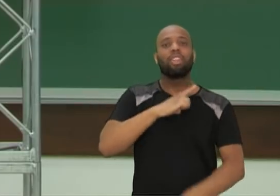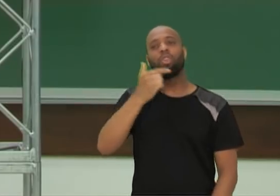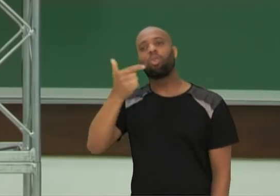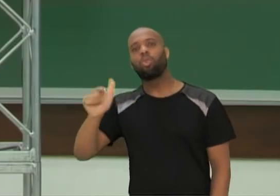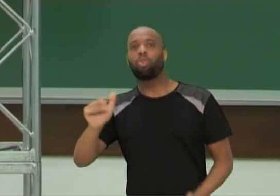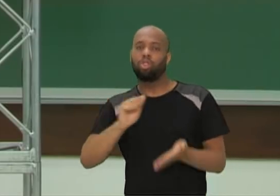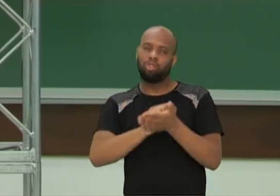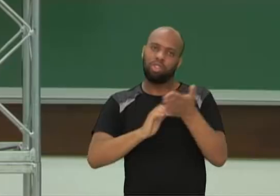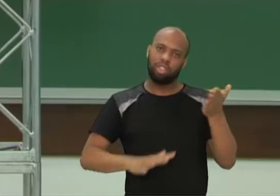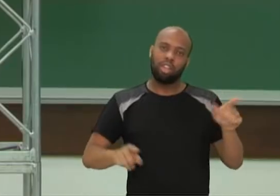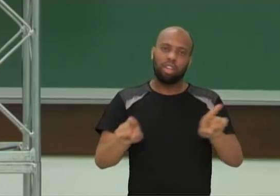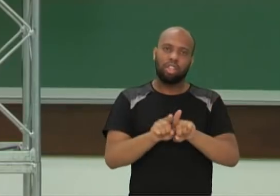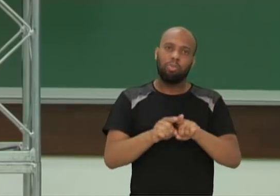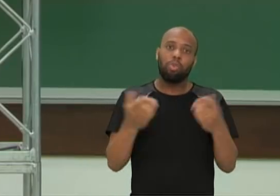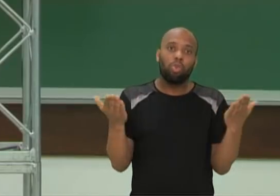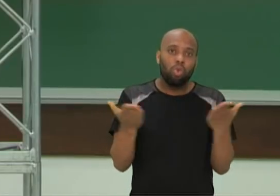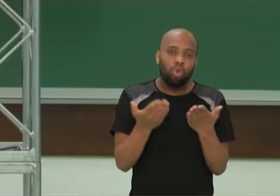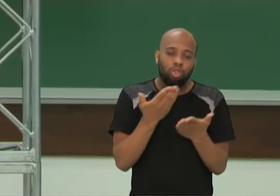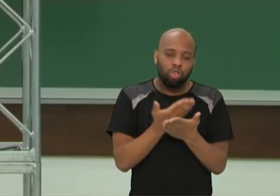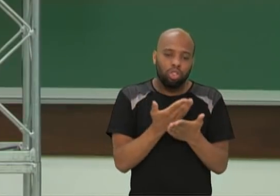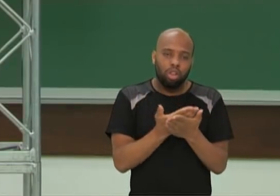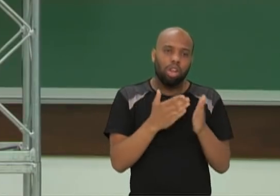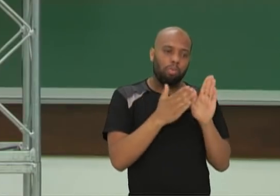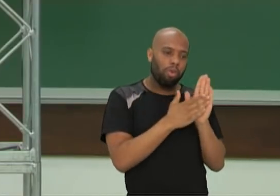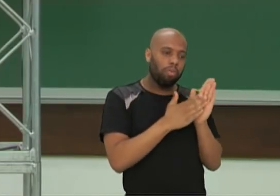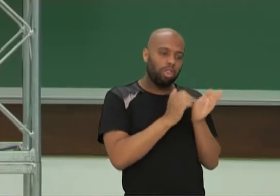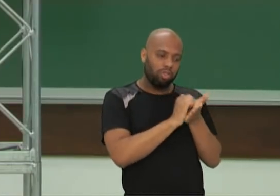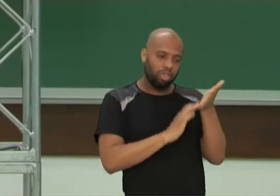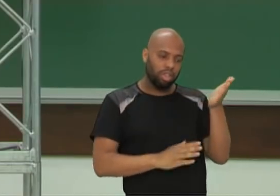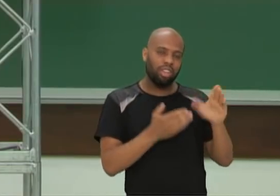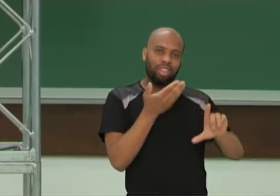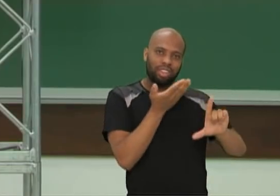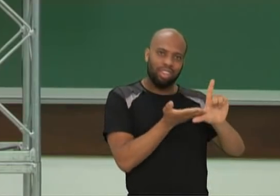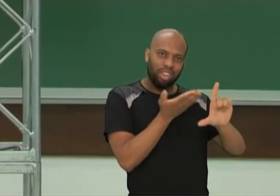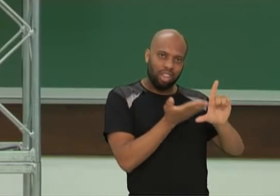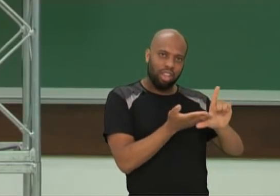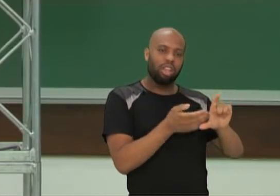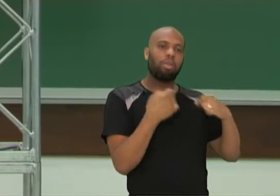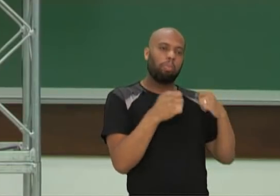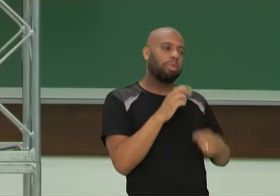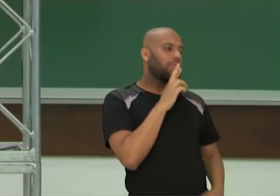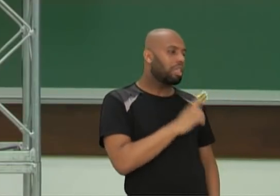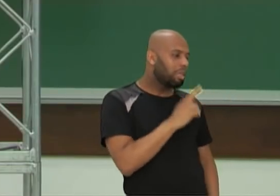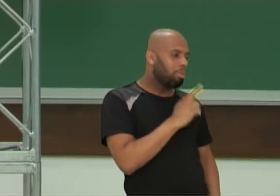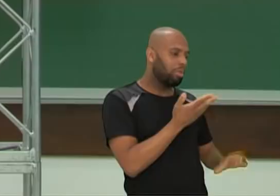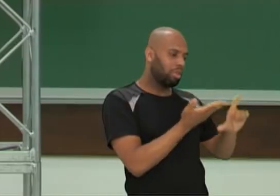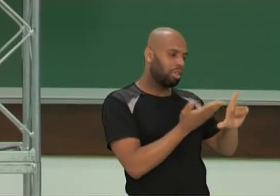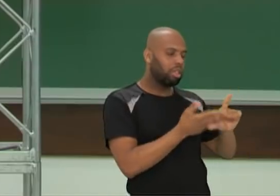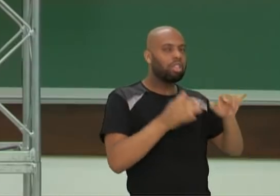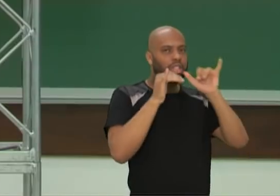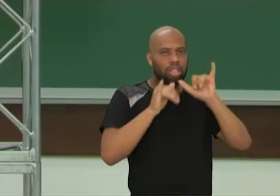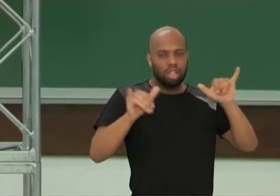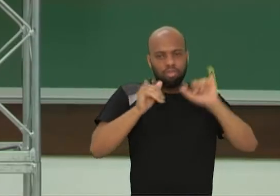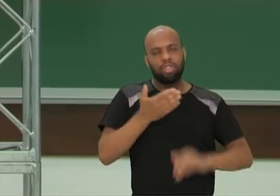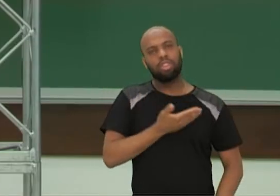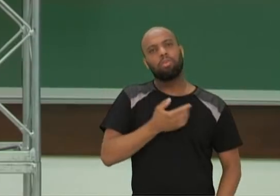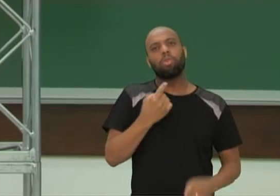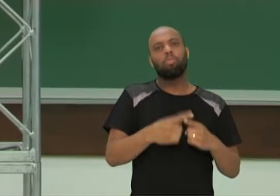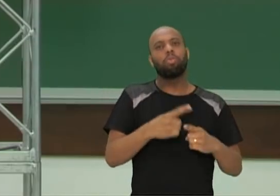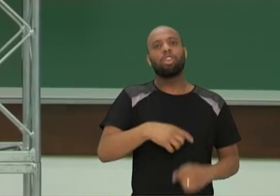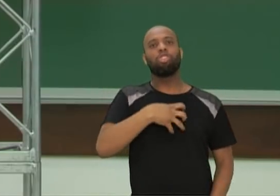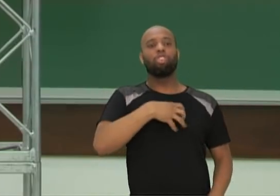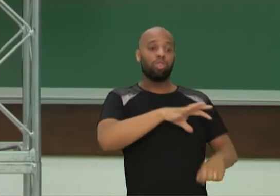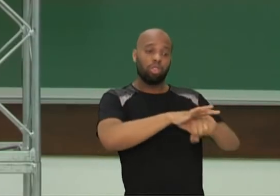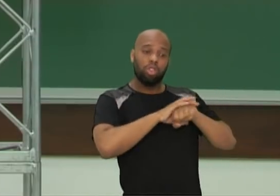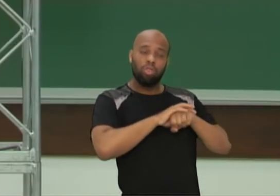exercícios, assim como a aula de hoje também propõe para vocês exercícios lá no Google Class. Não deixem de fazer, avisem os amigos, porque é a única